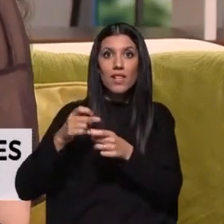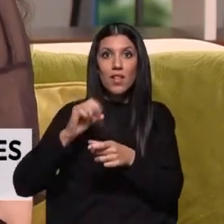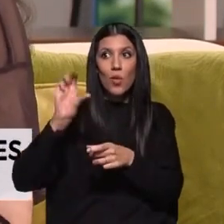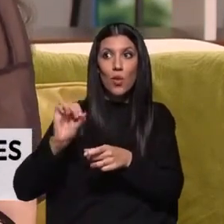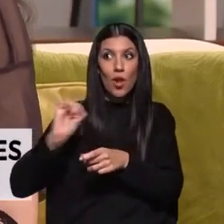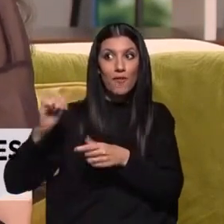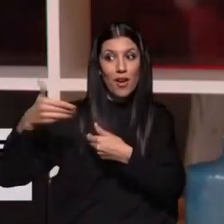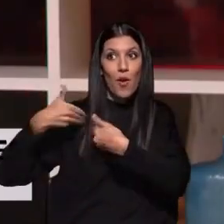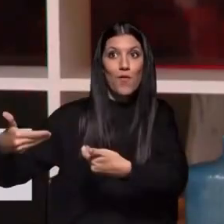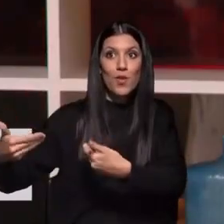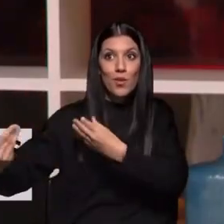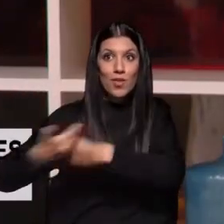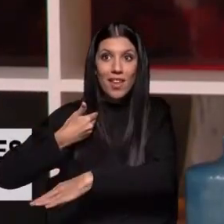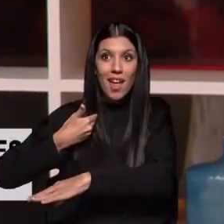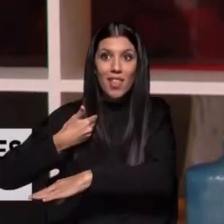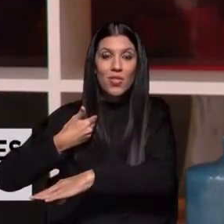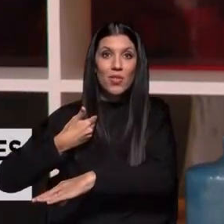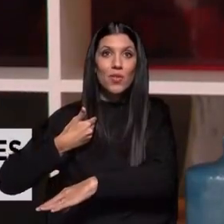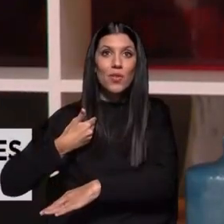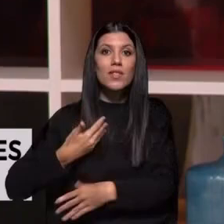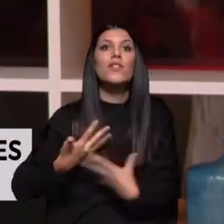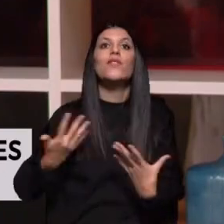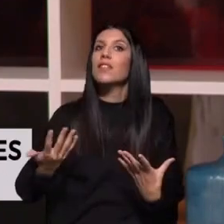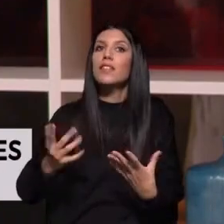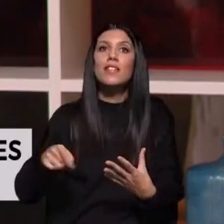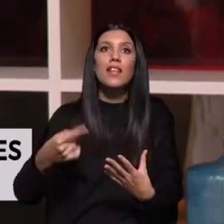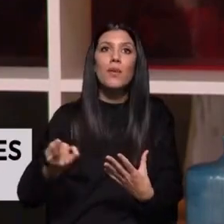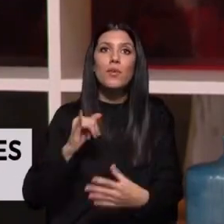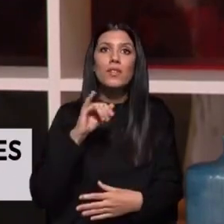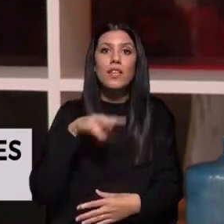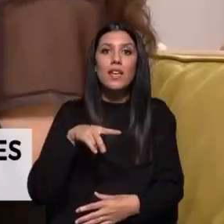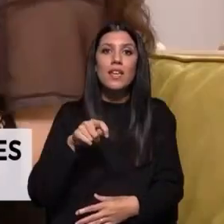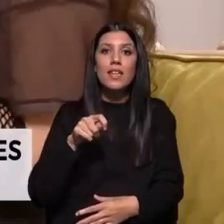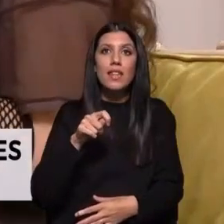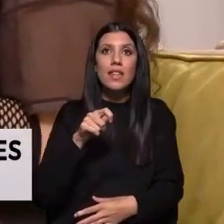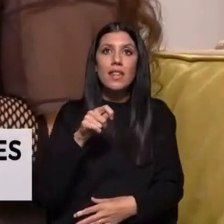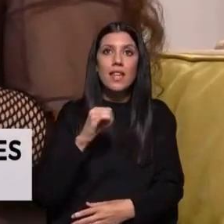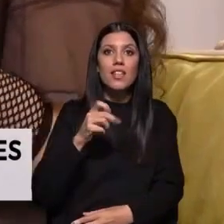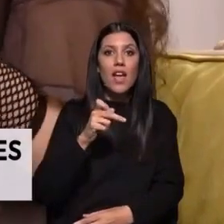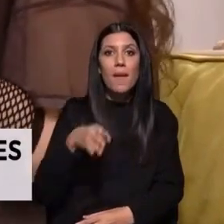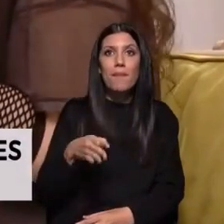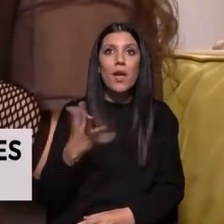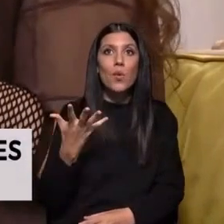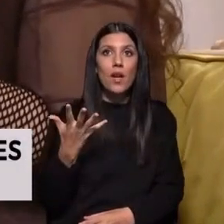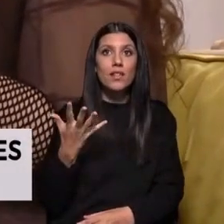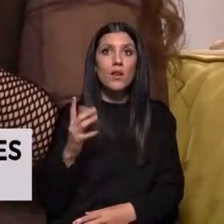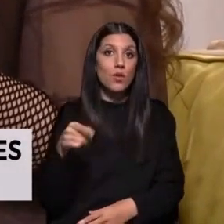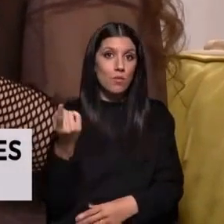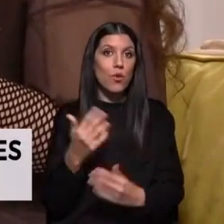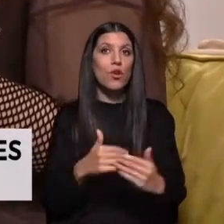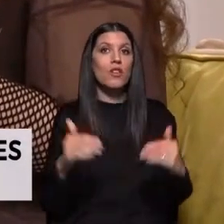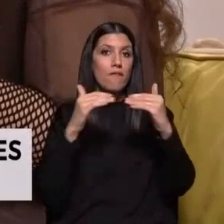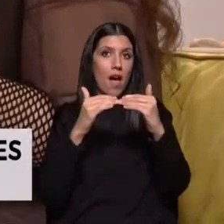é que foi maravilhoso. Foi maravilhoso. E agora, em que momento é que entra a Inês Aires Pereira? A Inês entra na fase dos apuramentos. Uhum. Nós fomos à